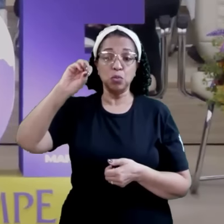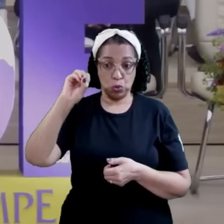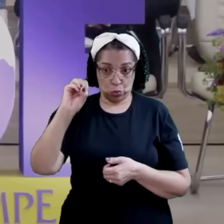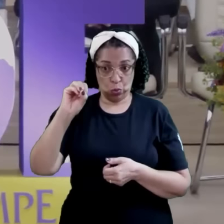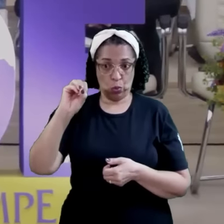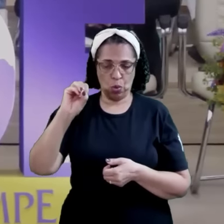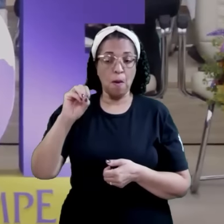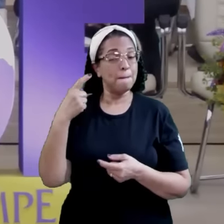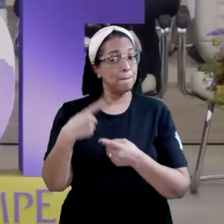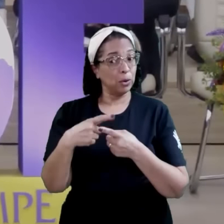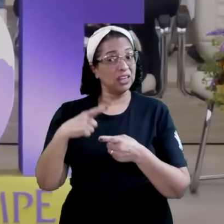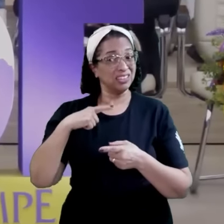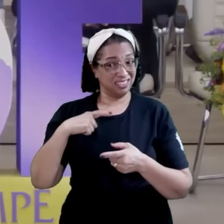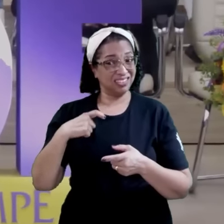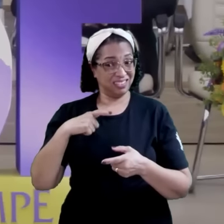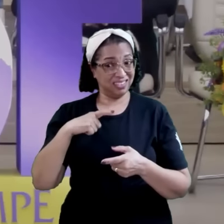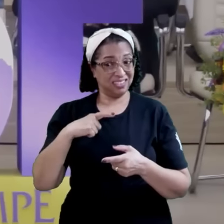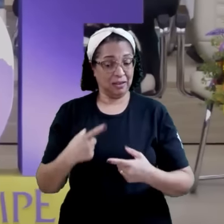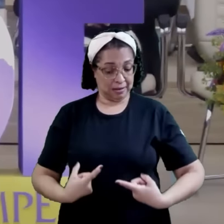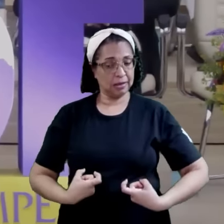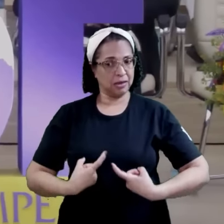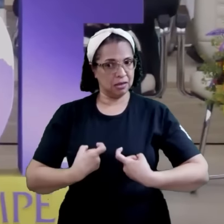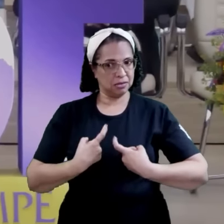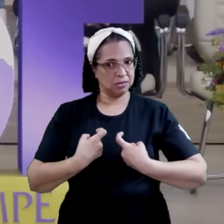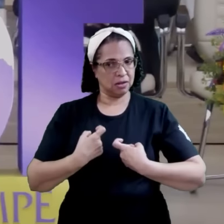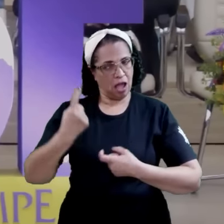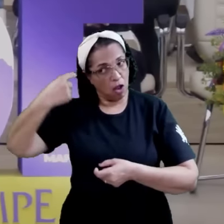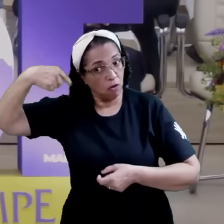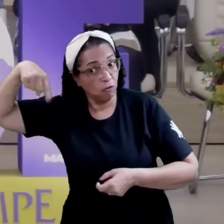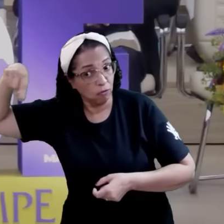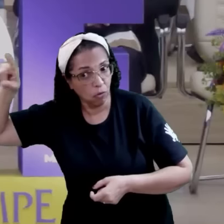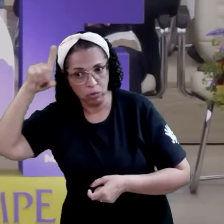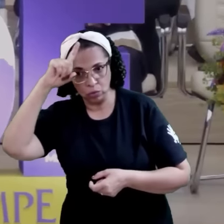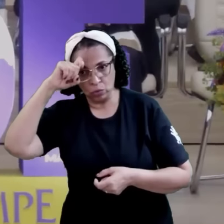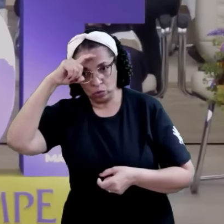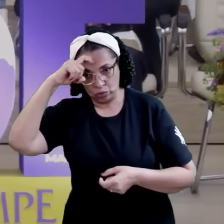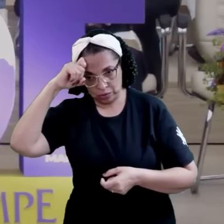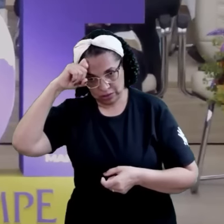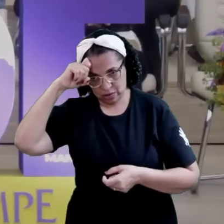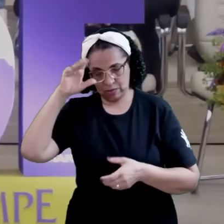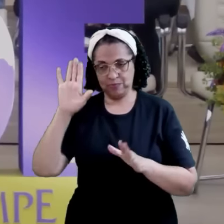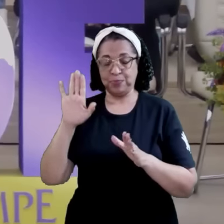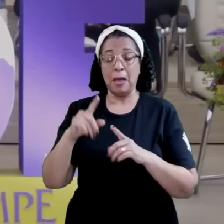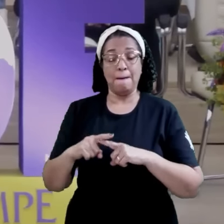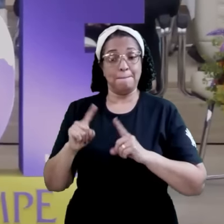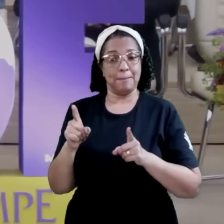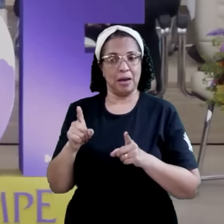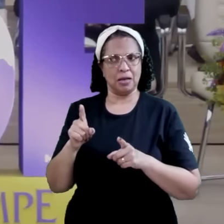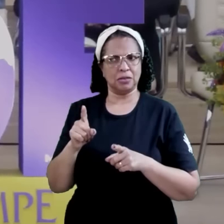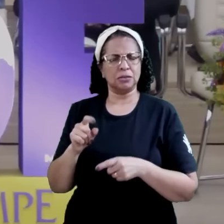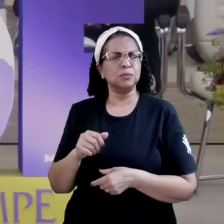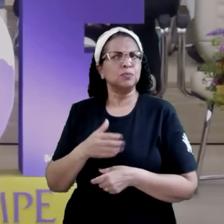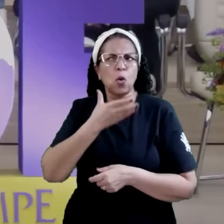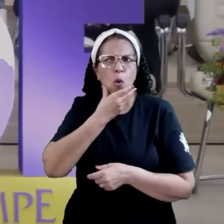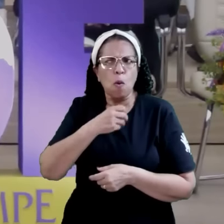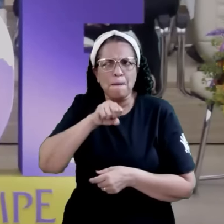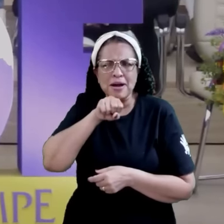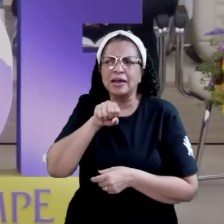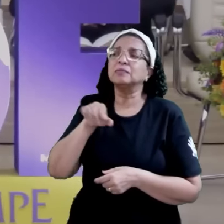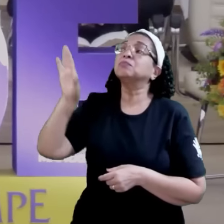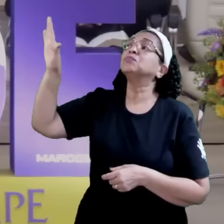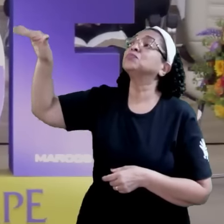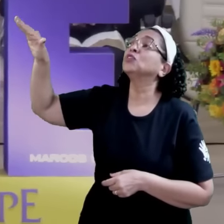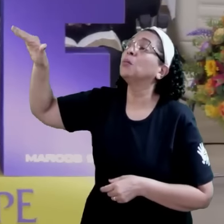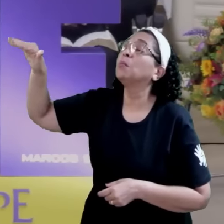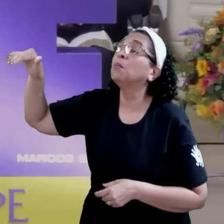senhor estudou para isso mas o senhor não pode fazer uma nova bateria de exame na minha filha porque alguma coisa aconteceu a minha filha tá curada segura o